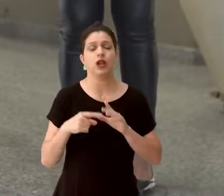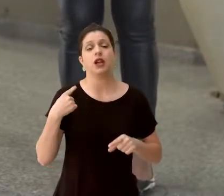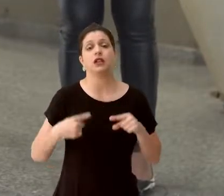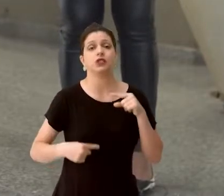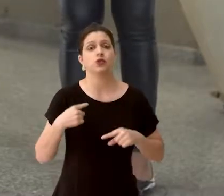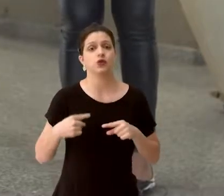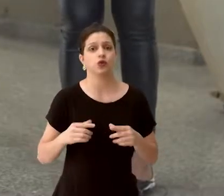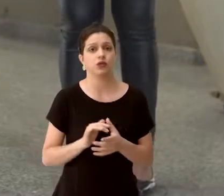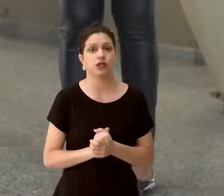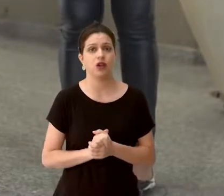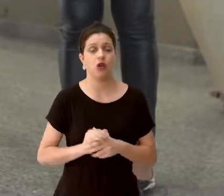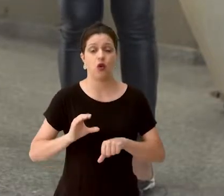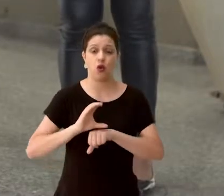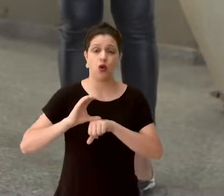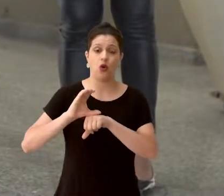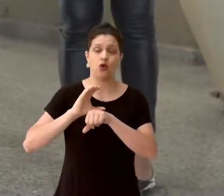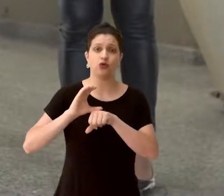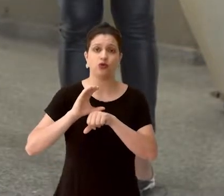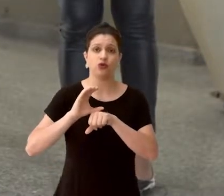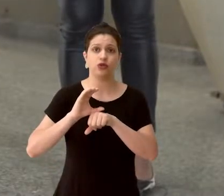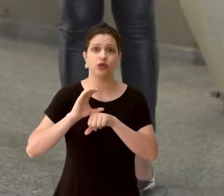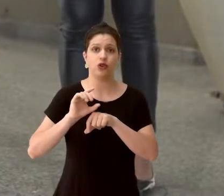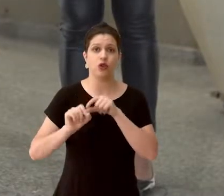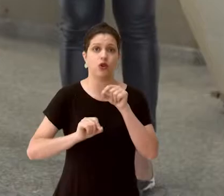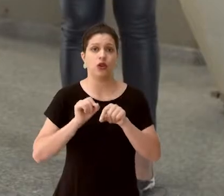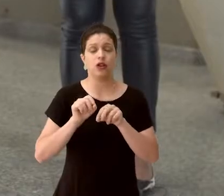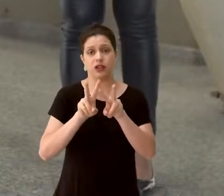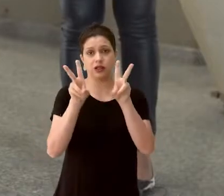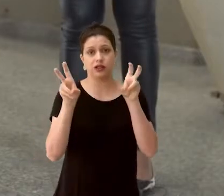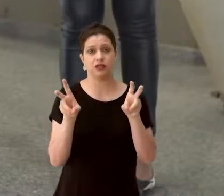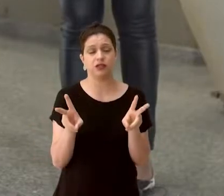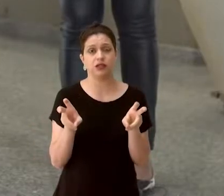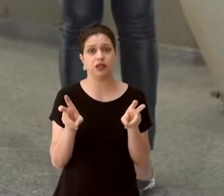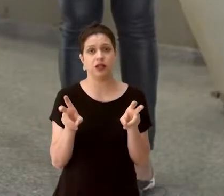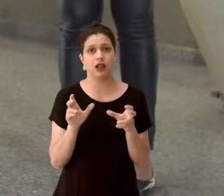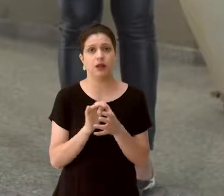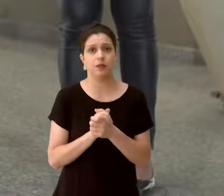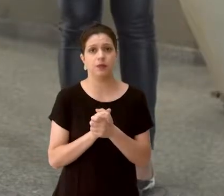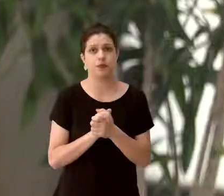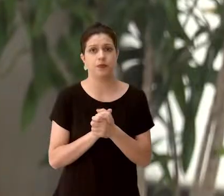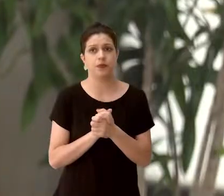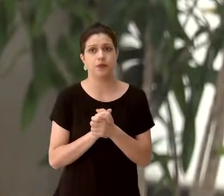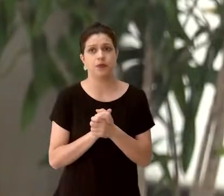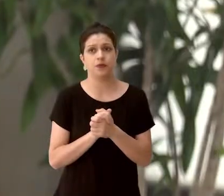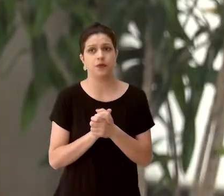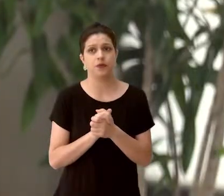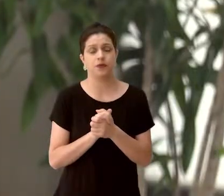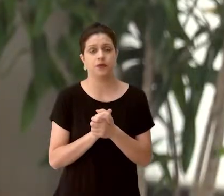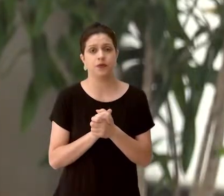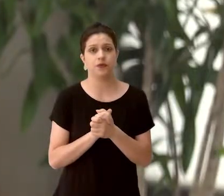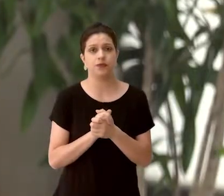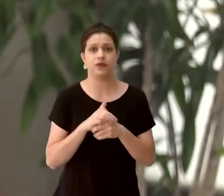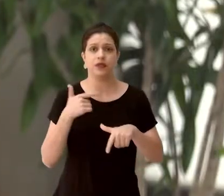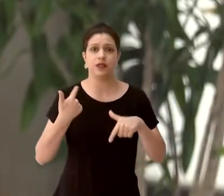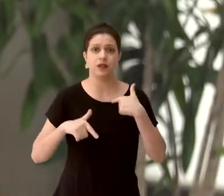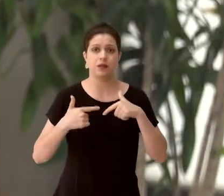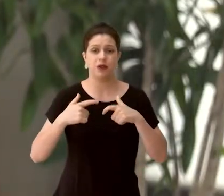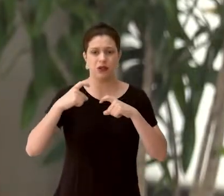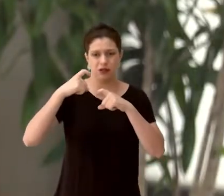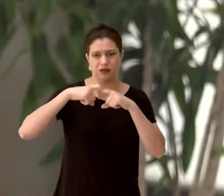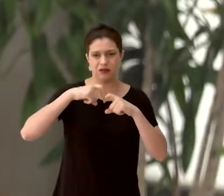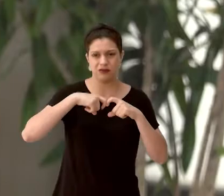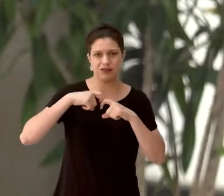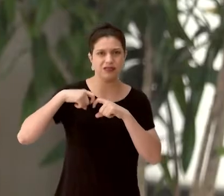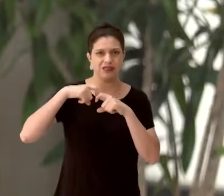projetos ocorreu durante a discussão da constitucionalidade de matéria que tratava de possíveis atos